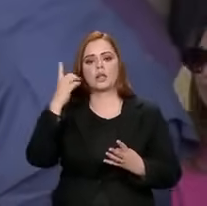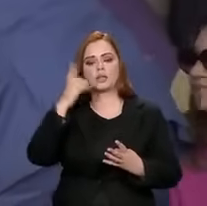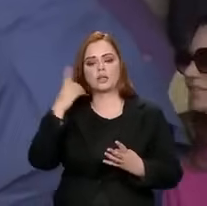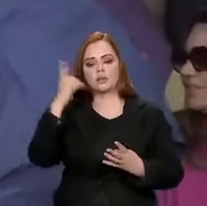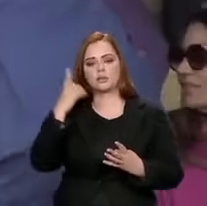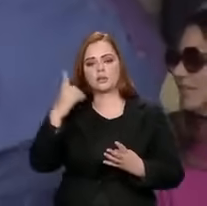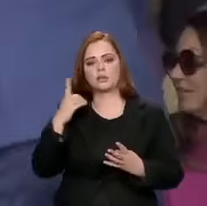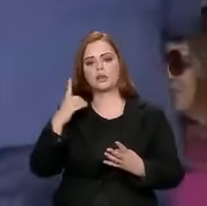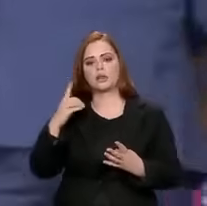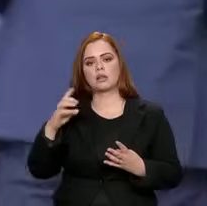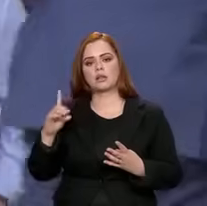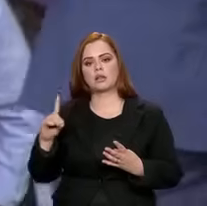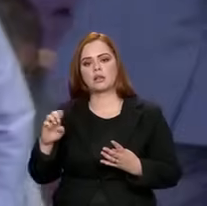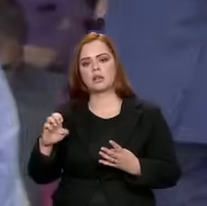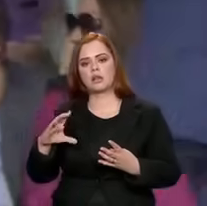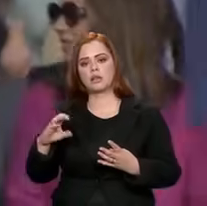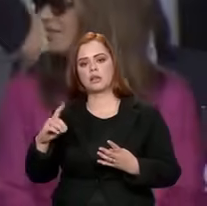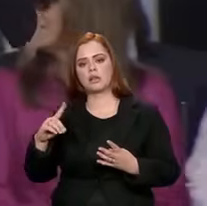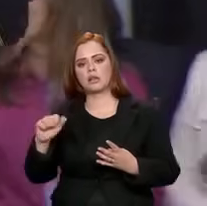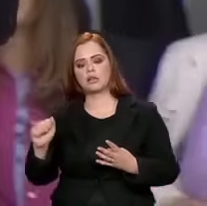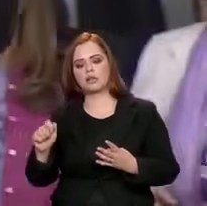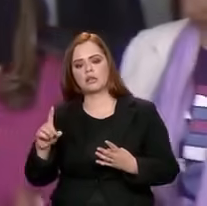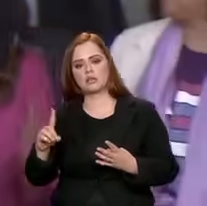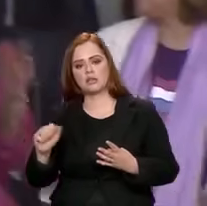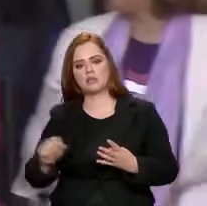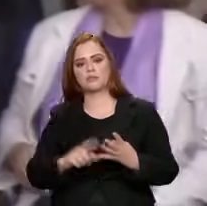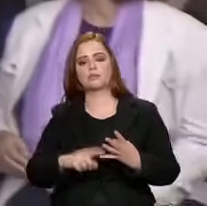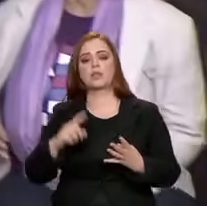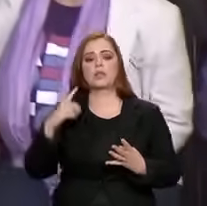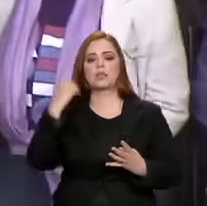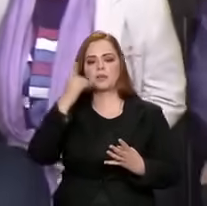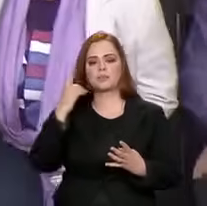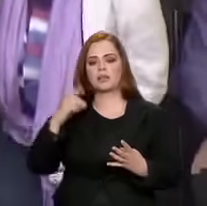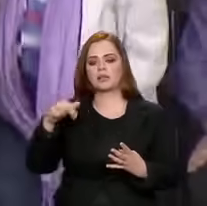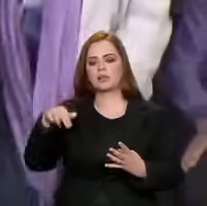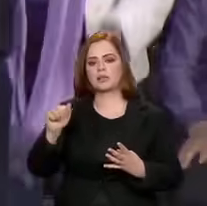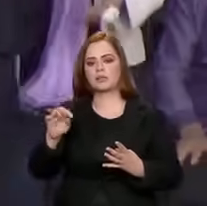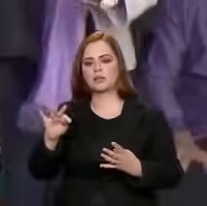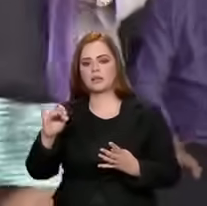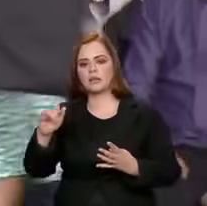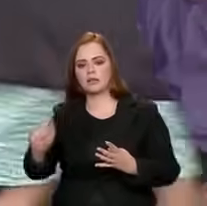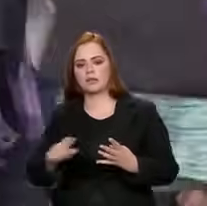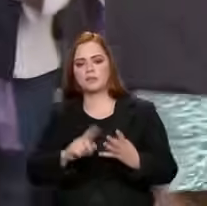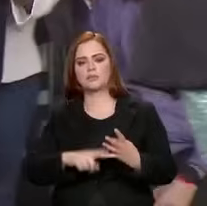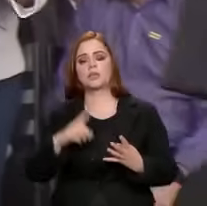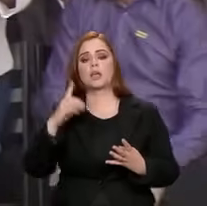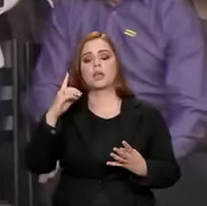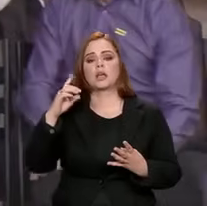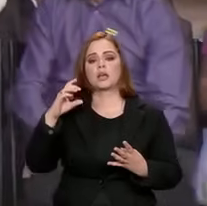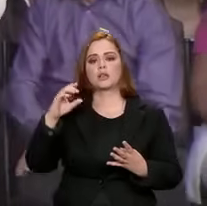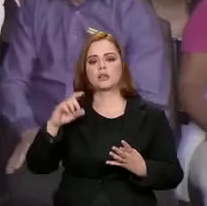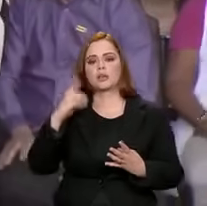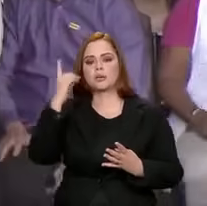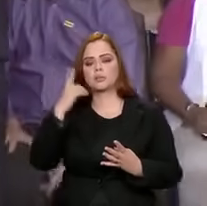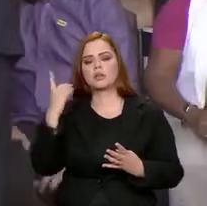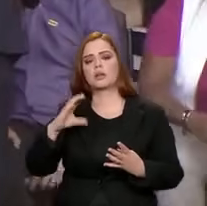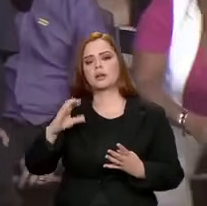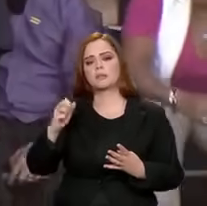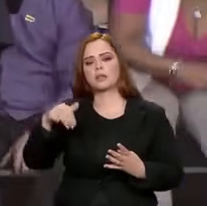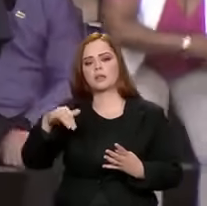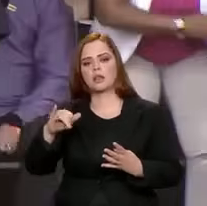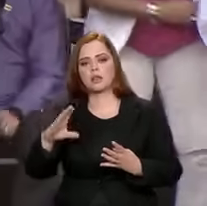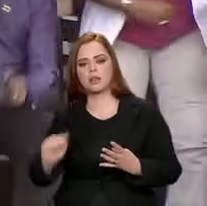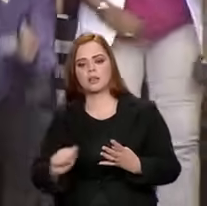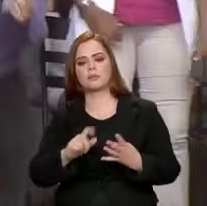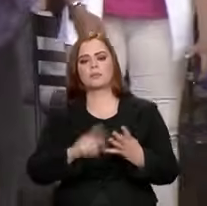delegada arcose da deputada Natália bonavisi da deputada Camila Camila Jara